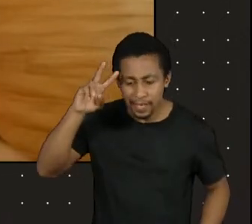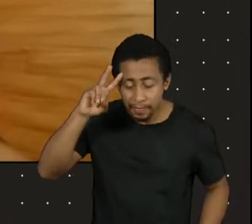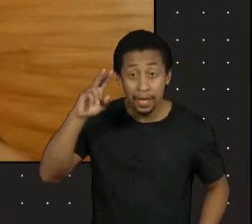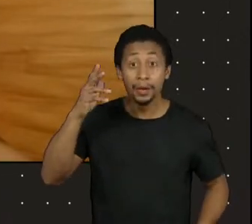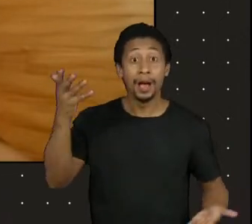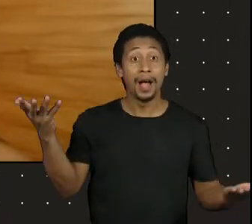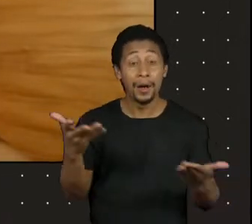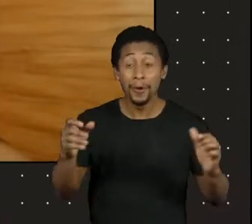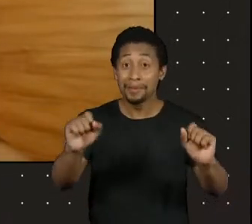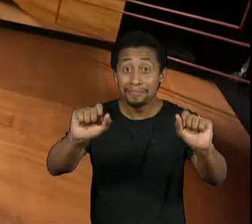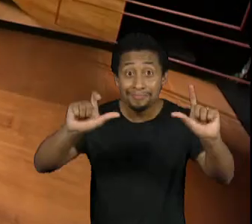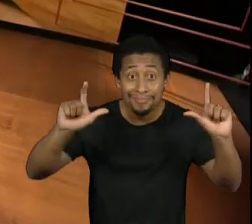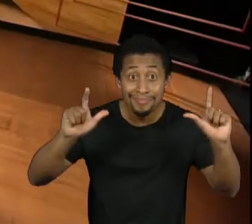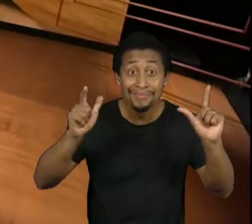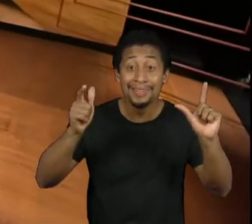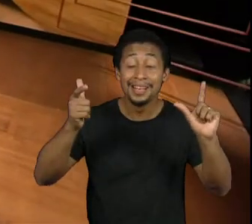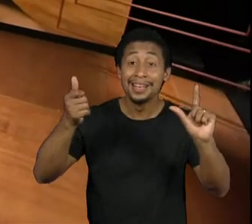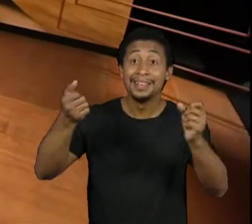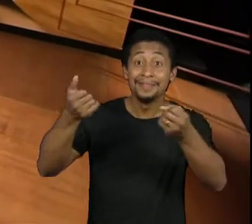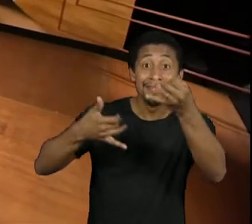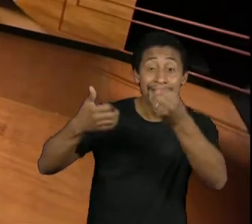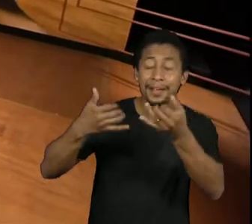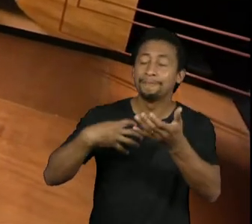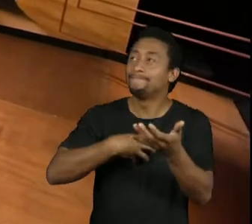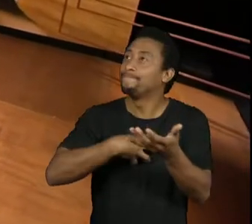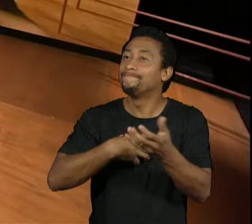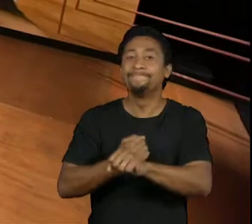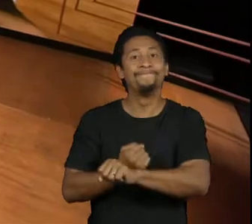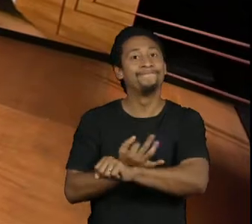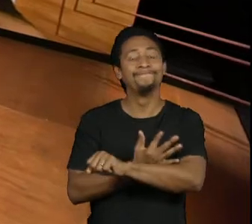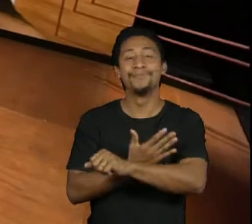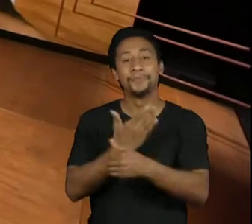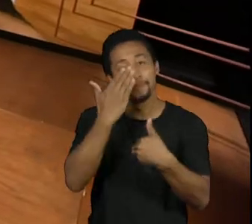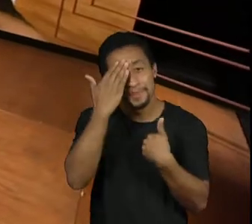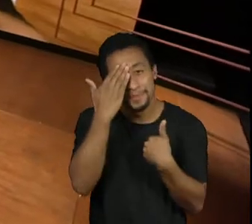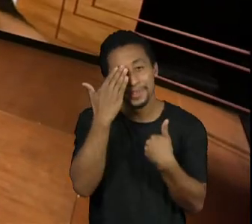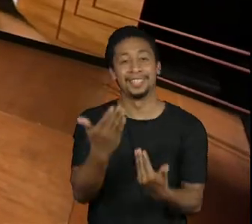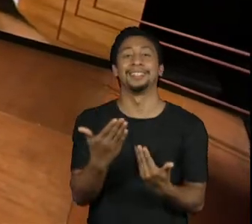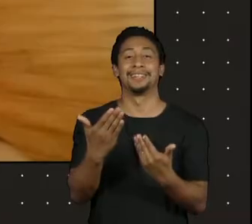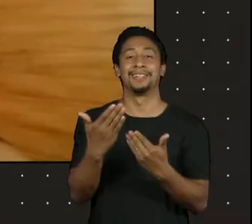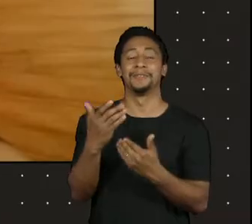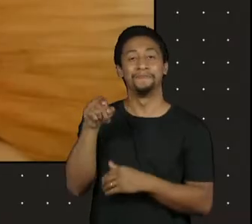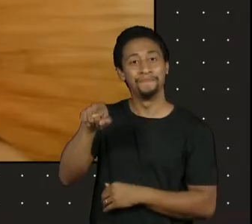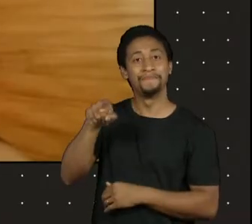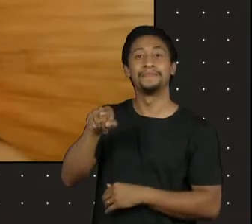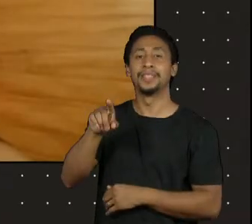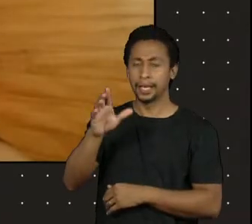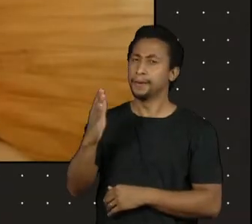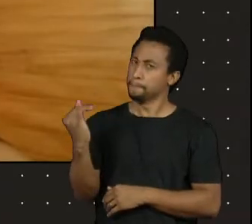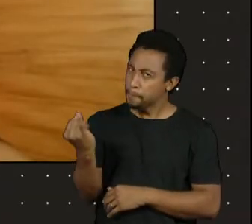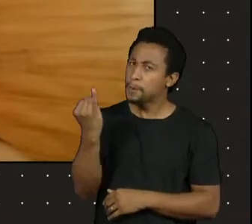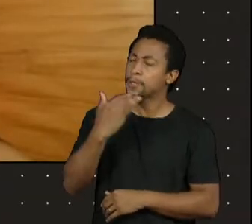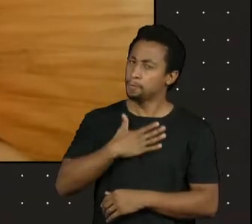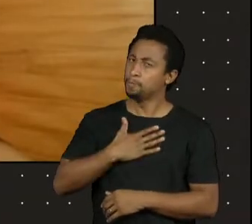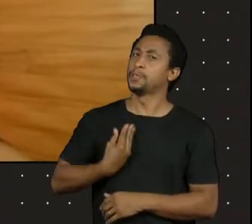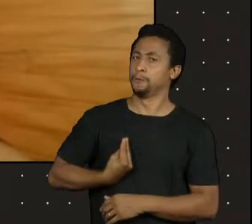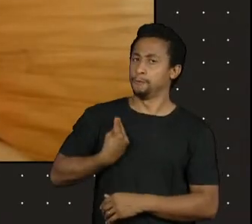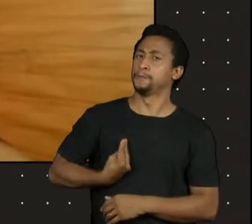Muito obrigada por vocês terem chamado. Ela foi fundamental na minha vida. A Denise, uma pessoa